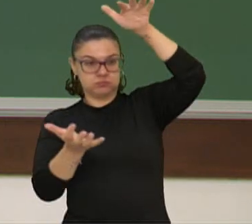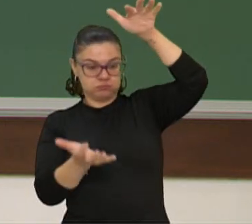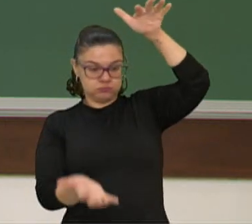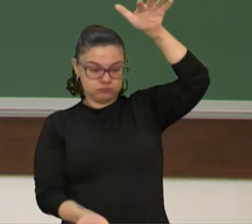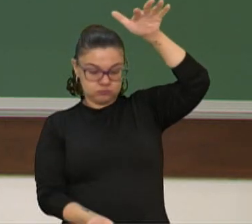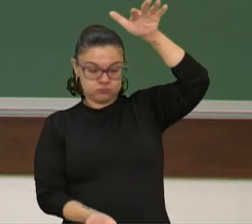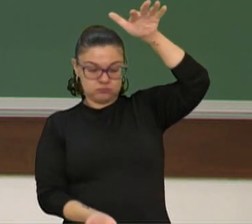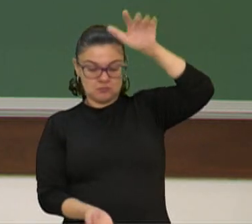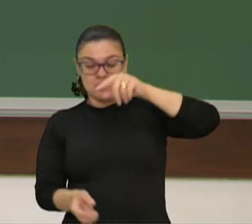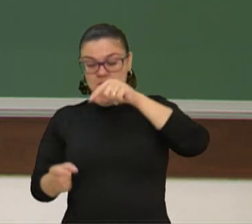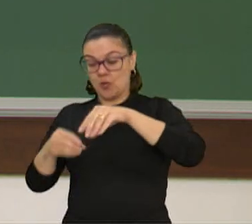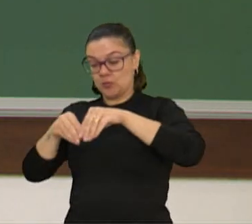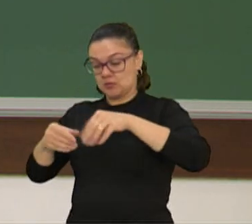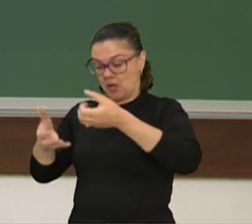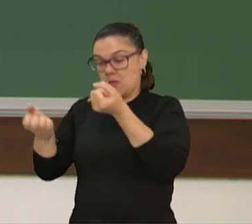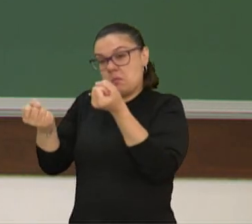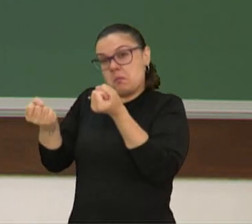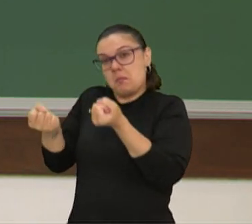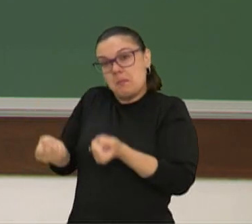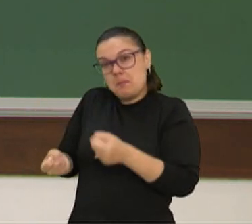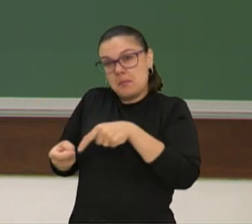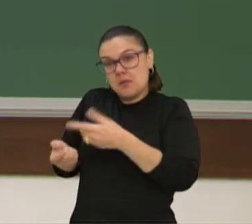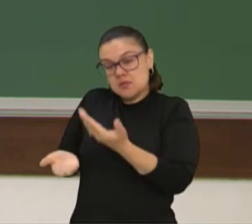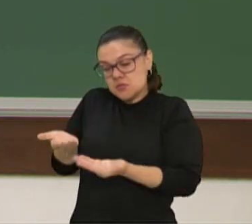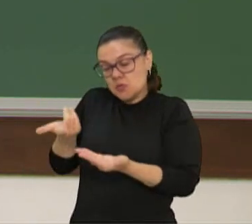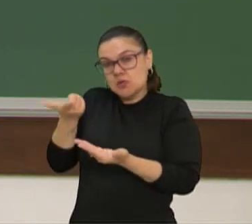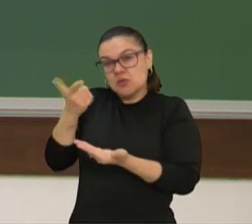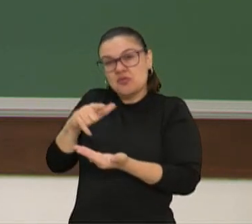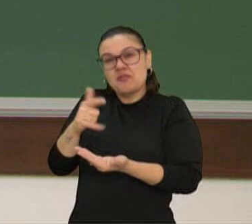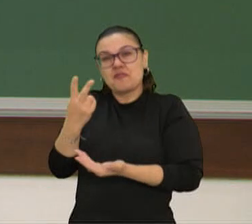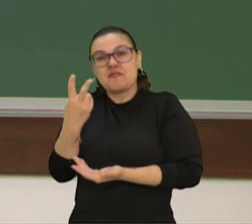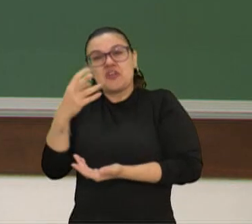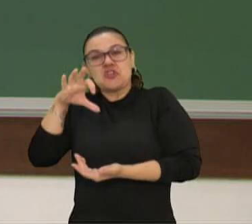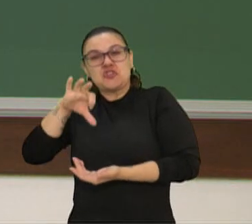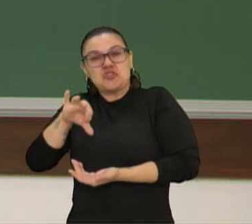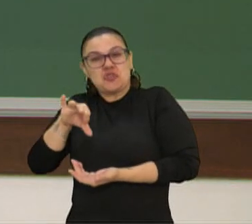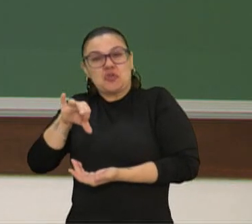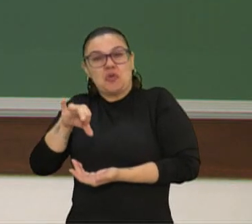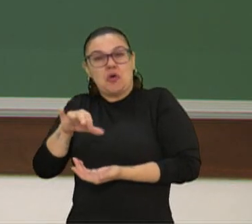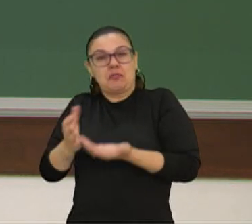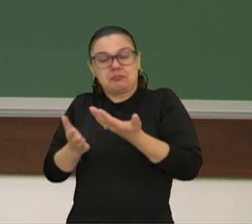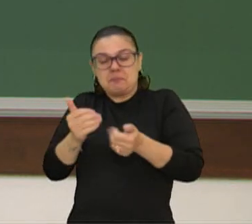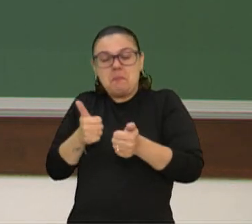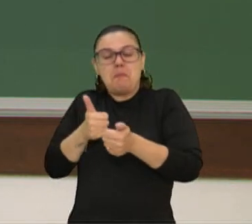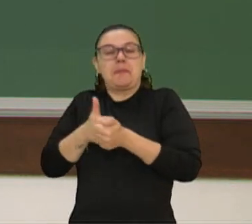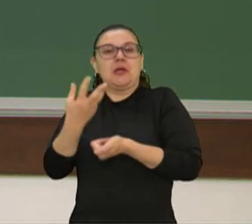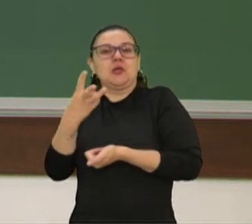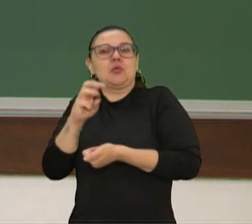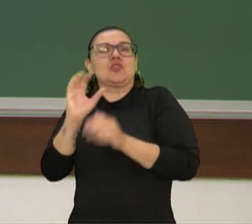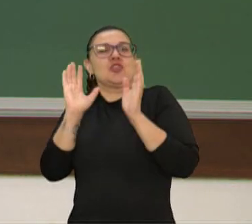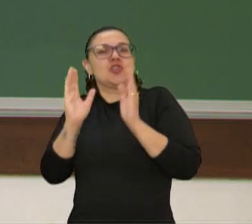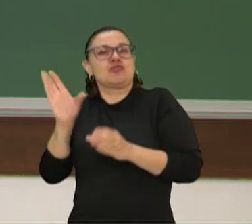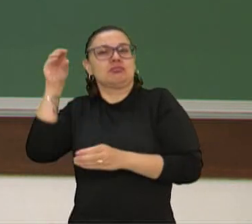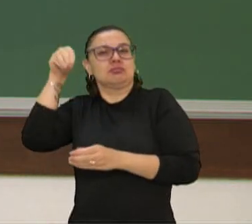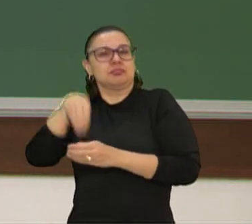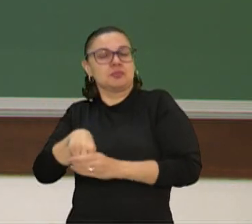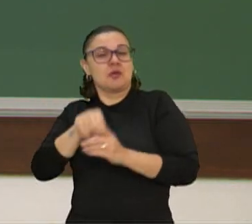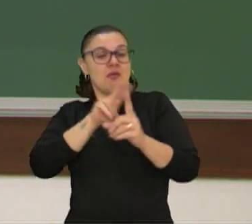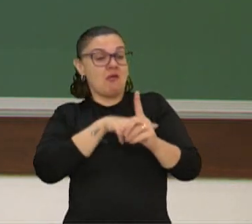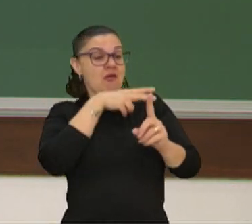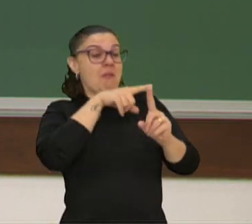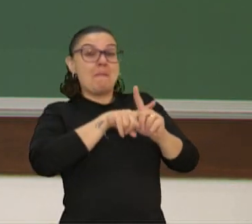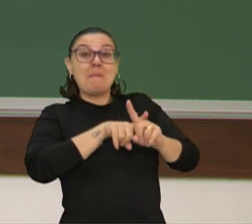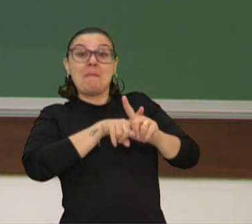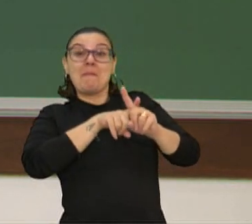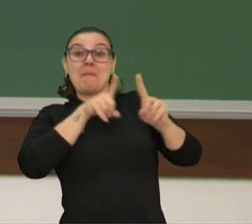do vaso, pesou. Ele descobriu que tinha 29 quilos, alguma coisa, quase os próprios 30 que ele colocou. Mas o